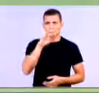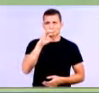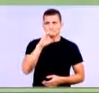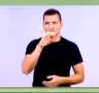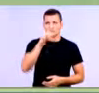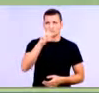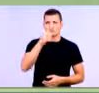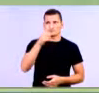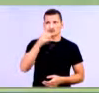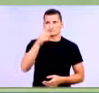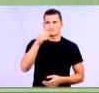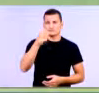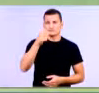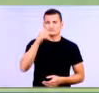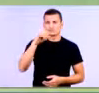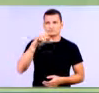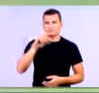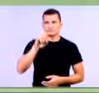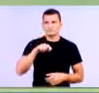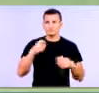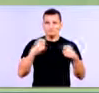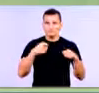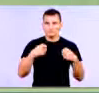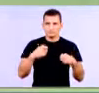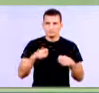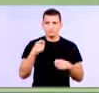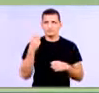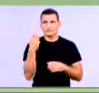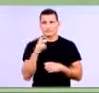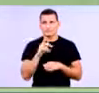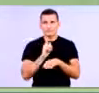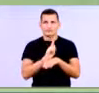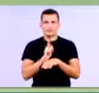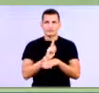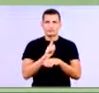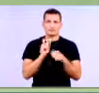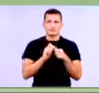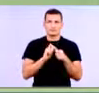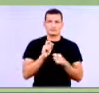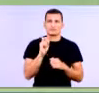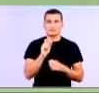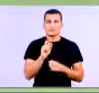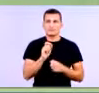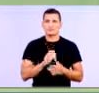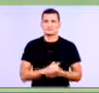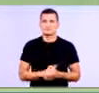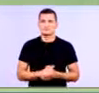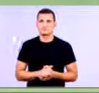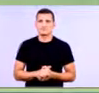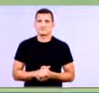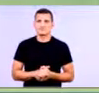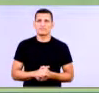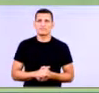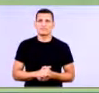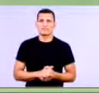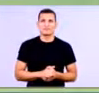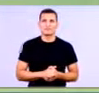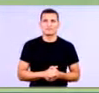é necessário o seu gerente fazer o quê? Né? Então, o que nós temos